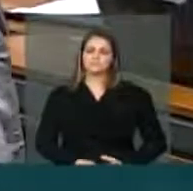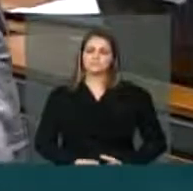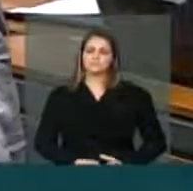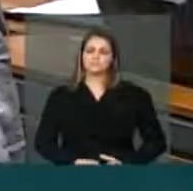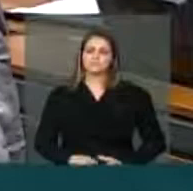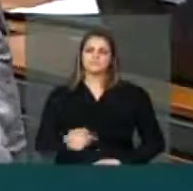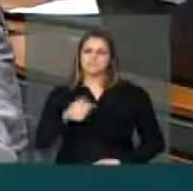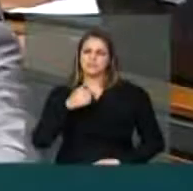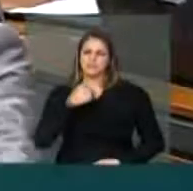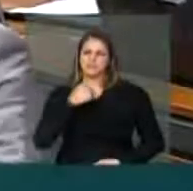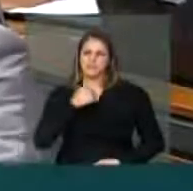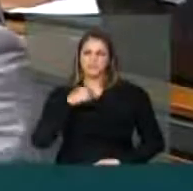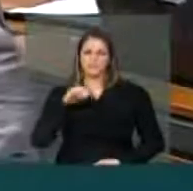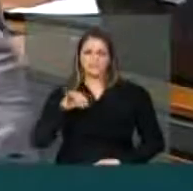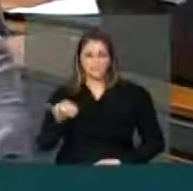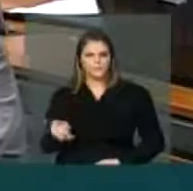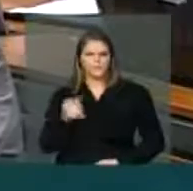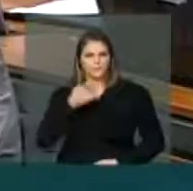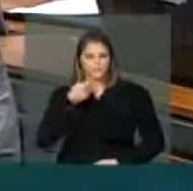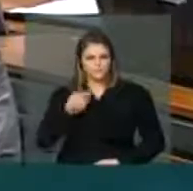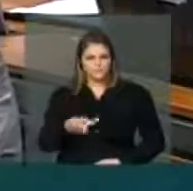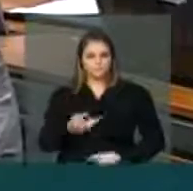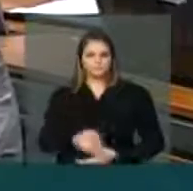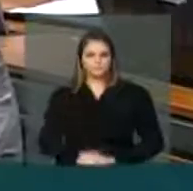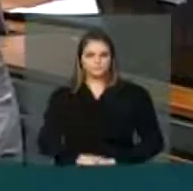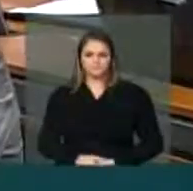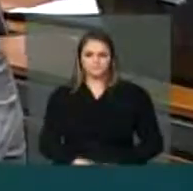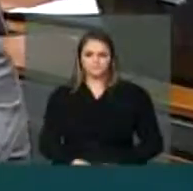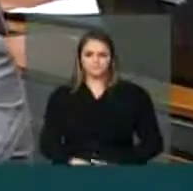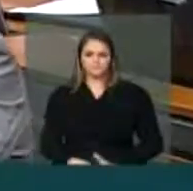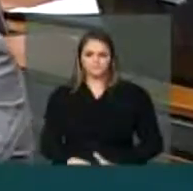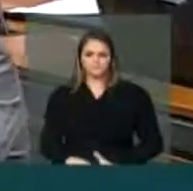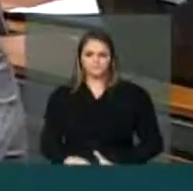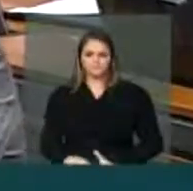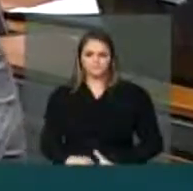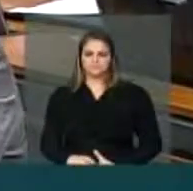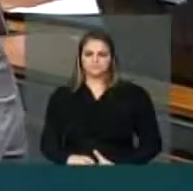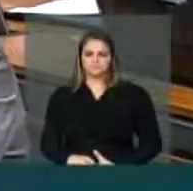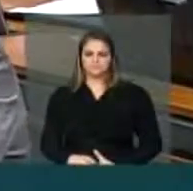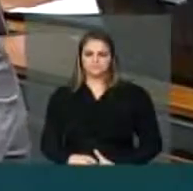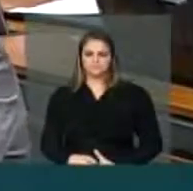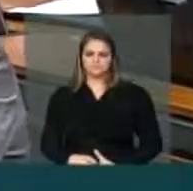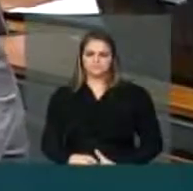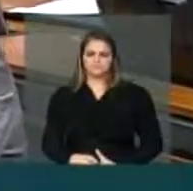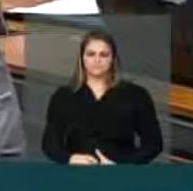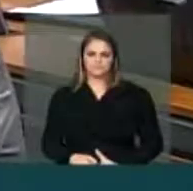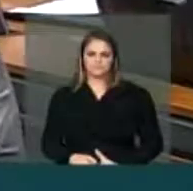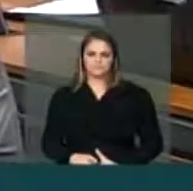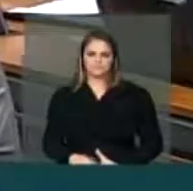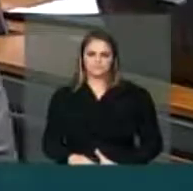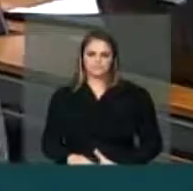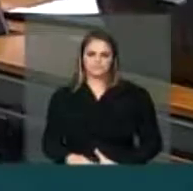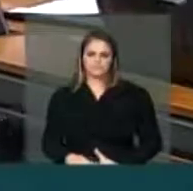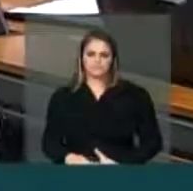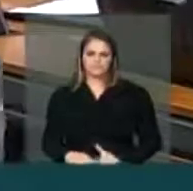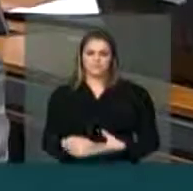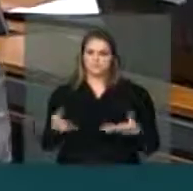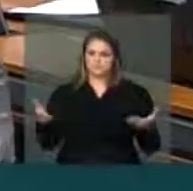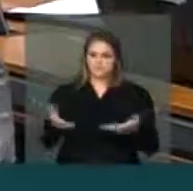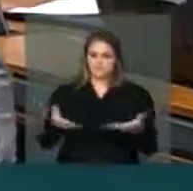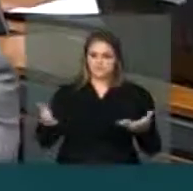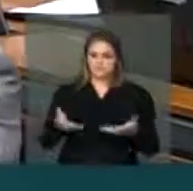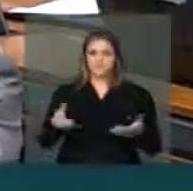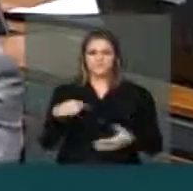Vossa Excelência, primeiro, que nós temos uma visão dessa crise que nós estamos vivendo, que o Brasil está